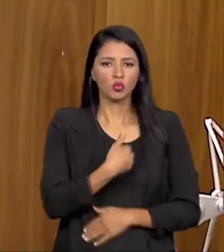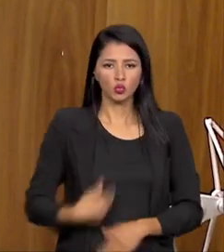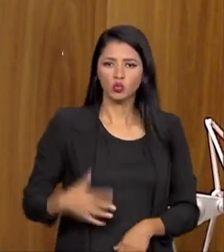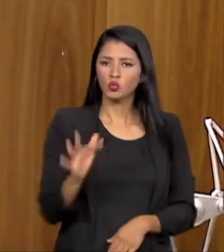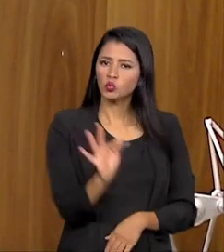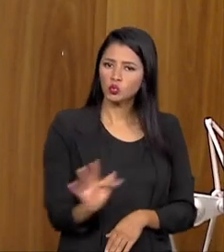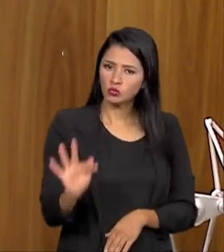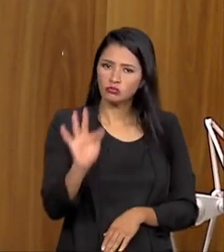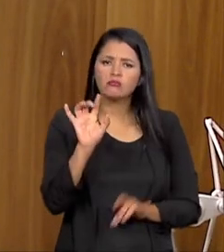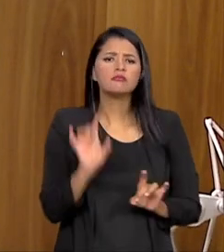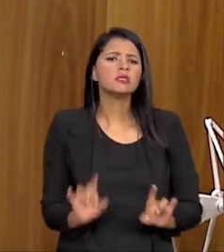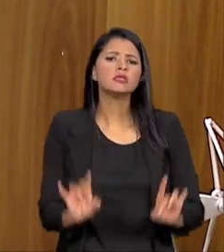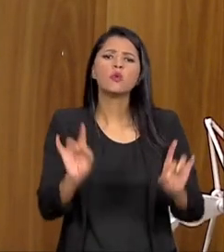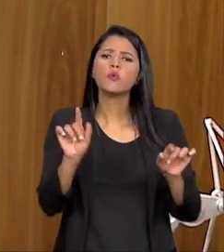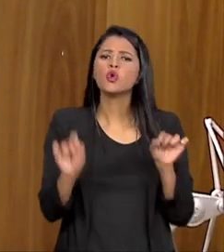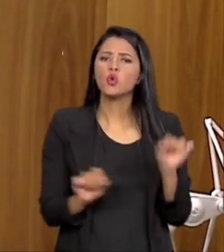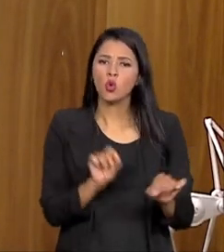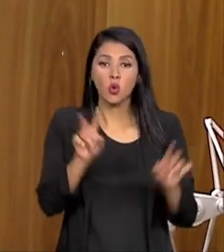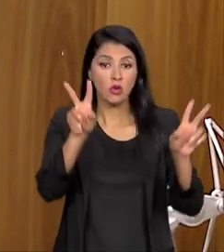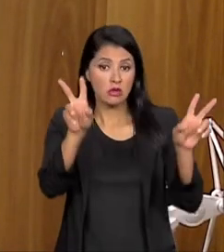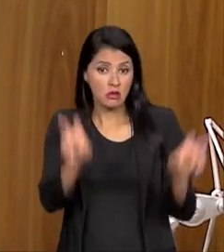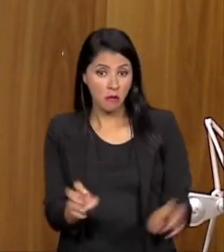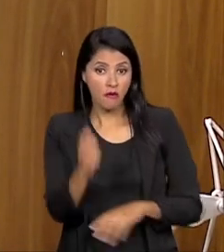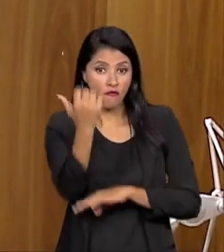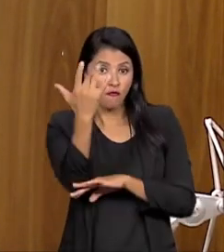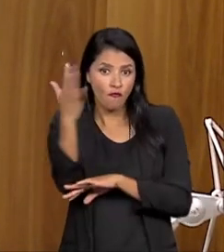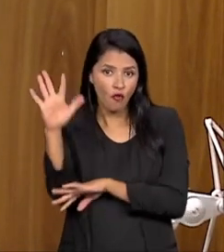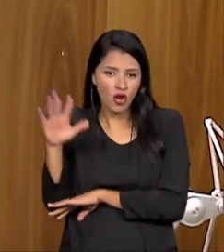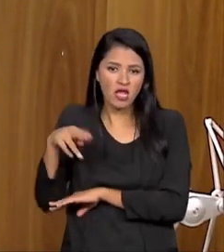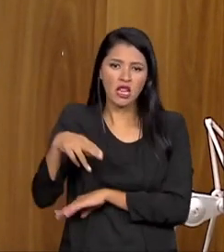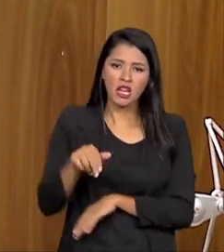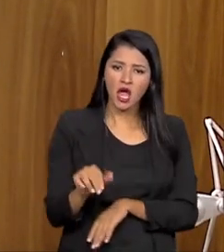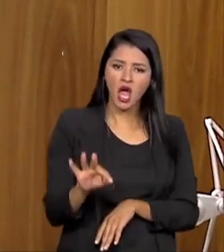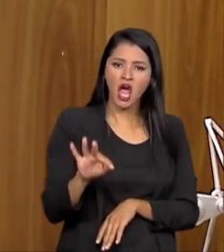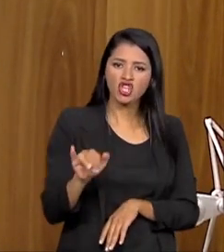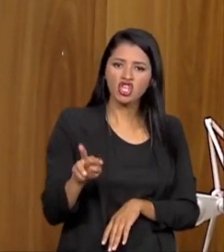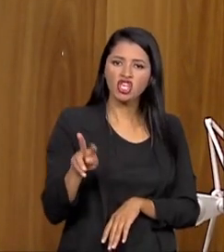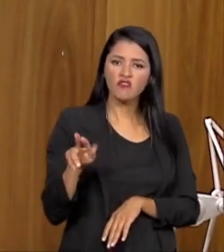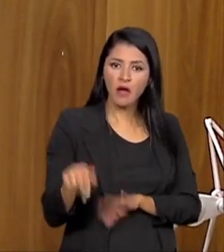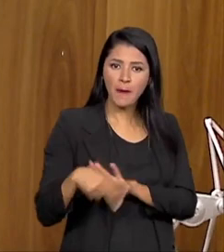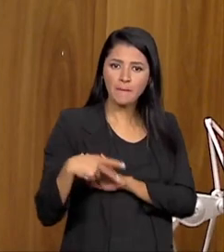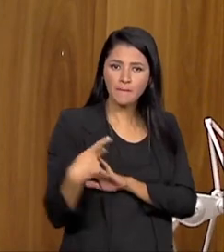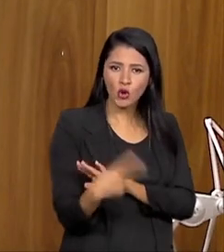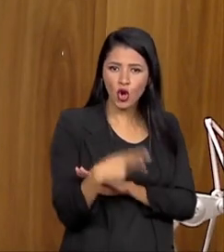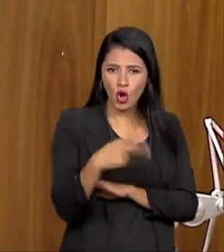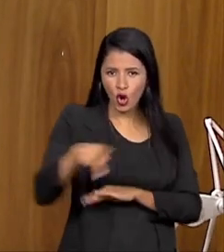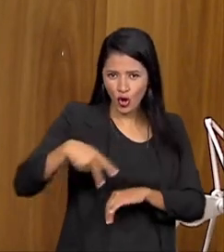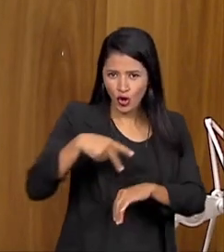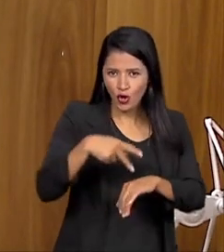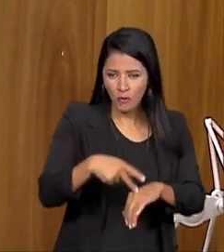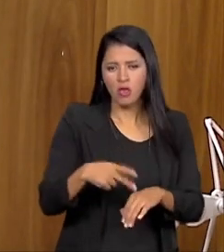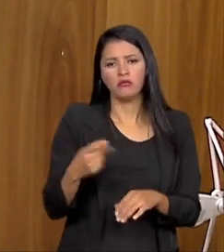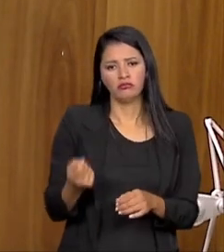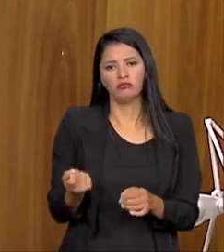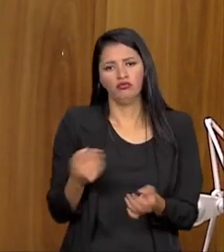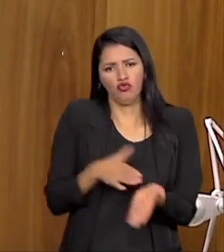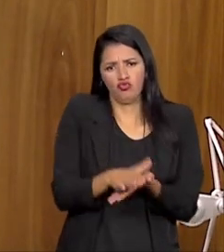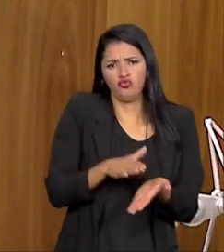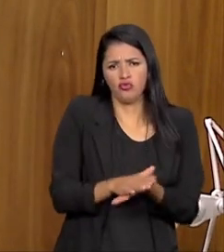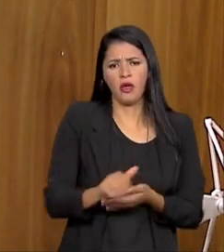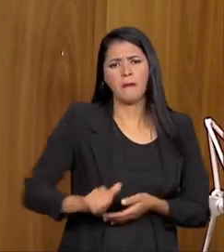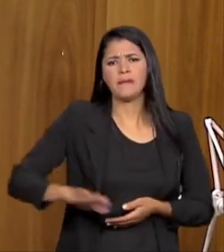especialmente no tema de Floresta Nativa aonde foi foi expedido mais de